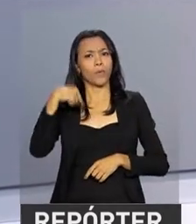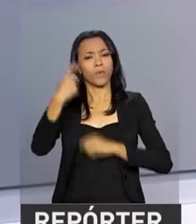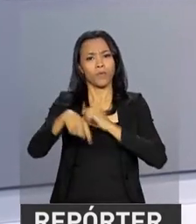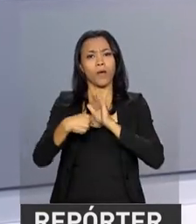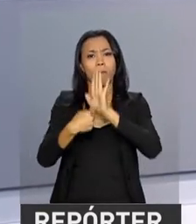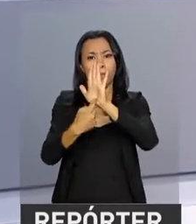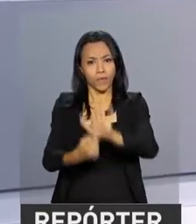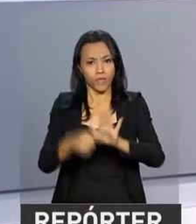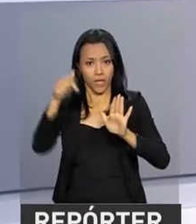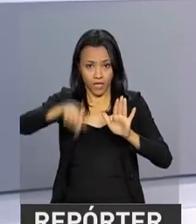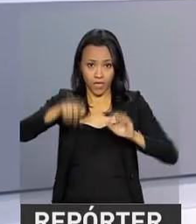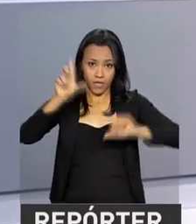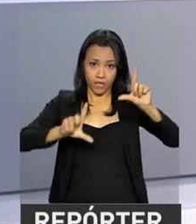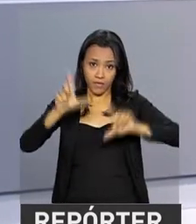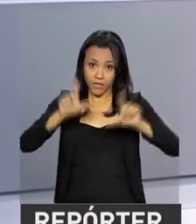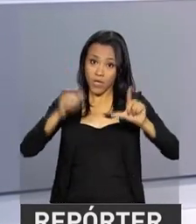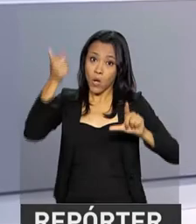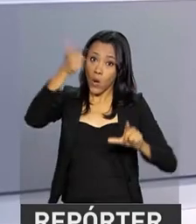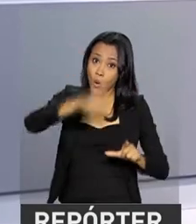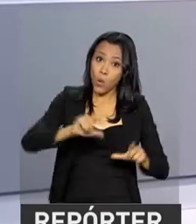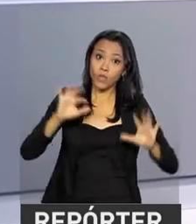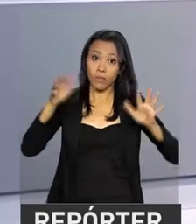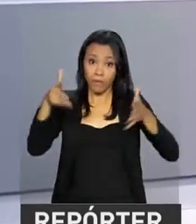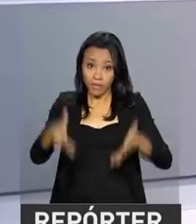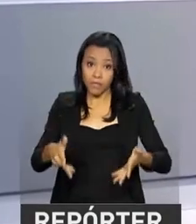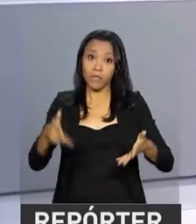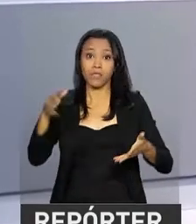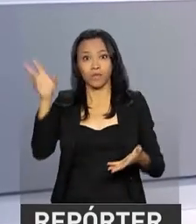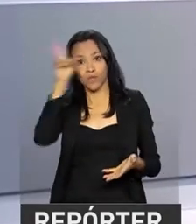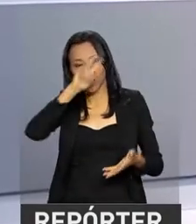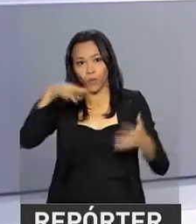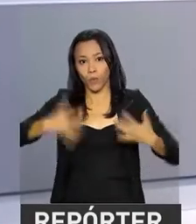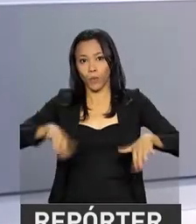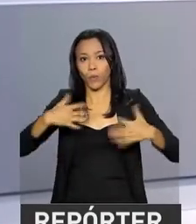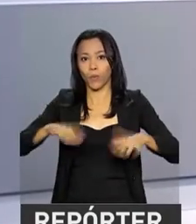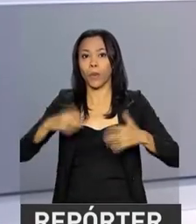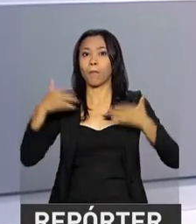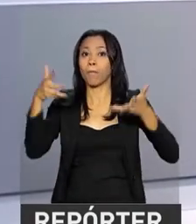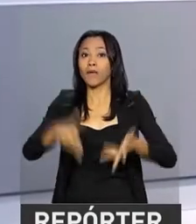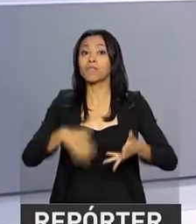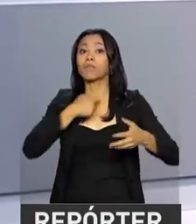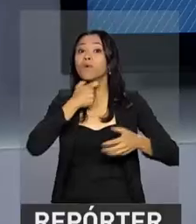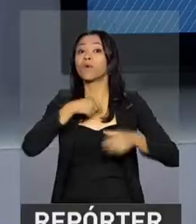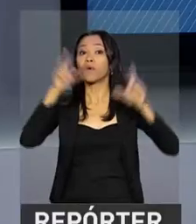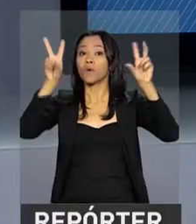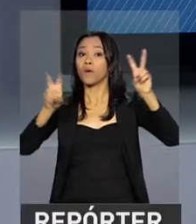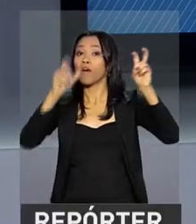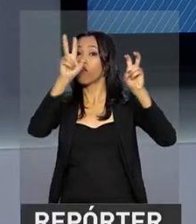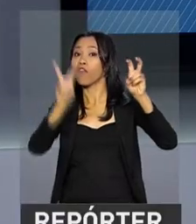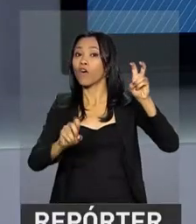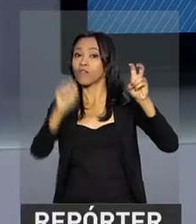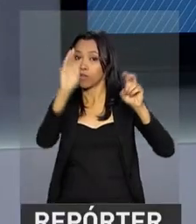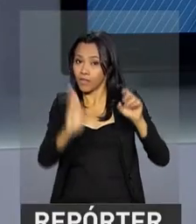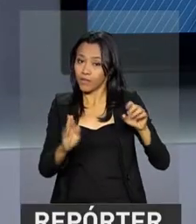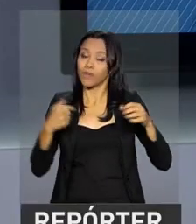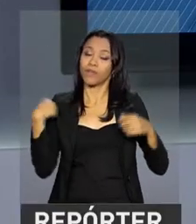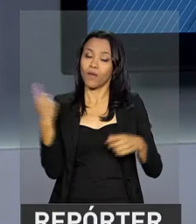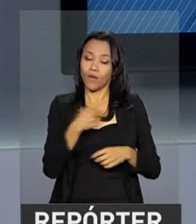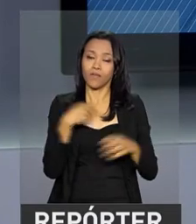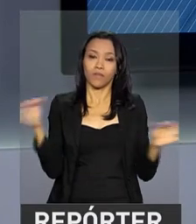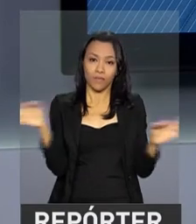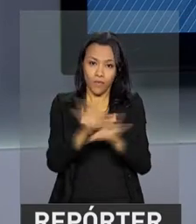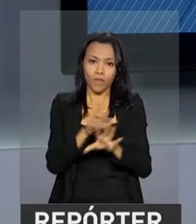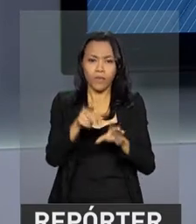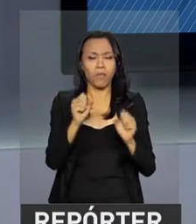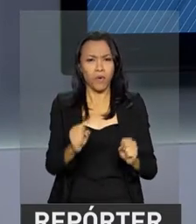mais da participação histórica do presidente nesta quinta-feira no programa de rádio A Voz do Brasil. Nós ficamos por aqui. Você pode rever